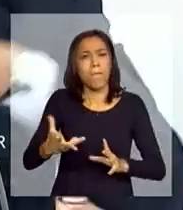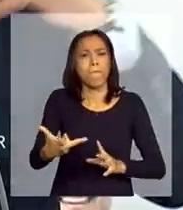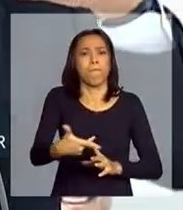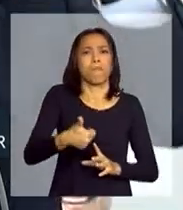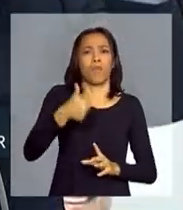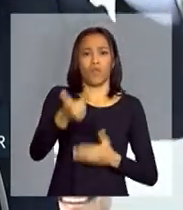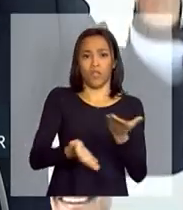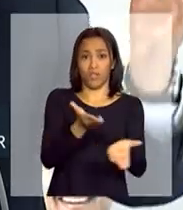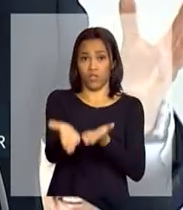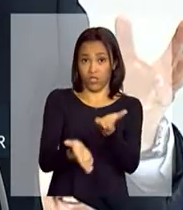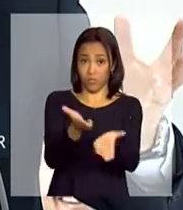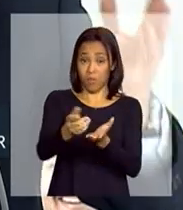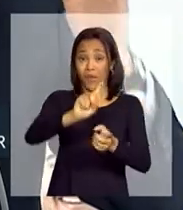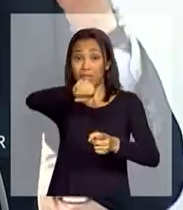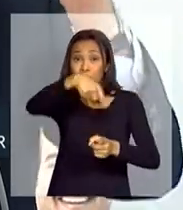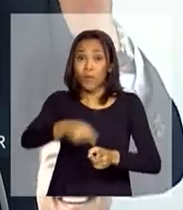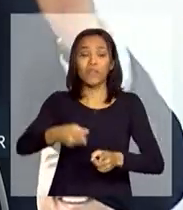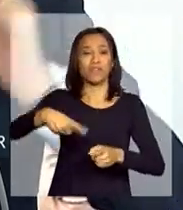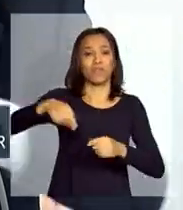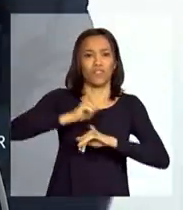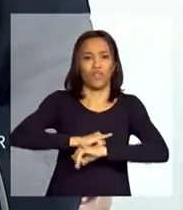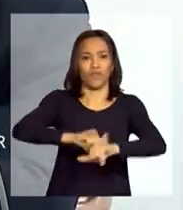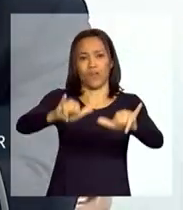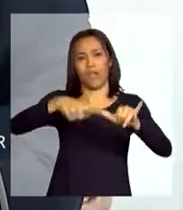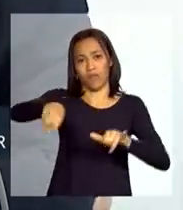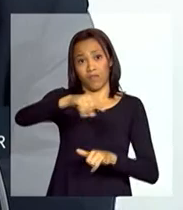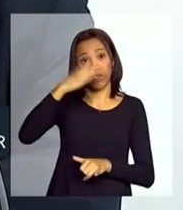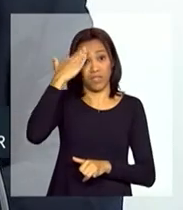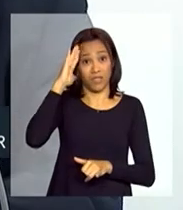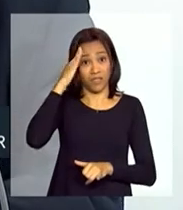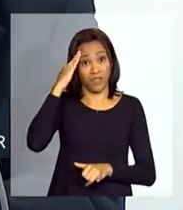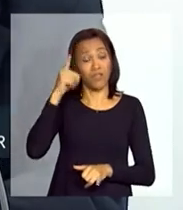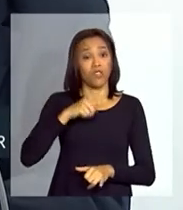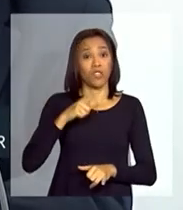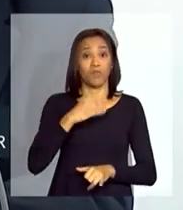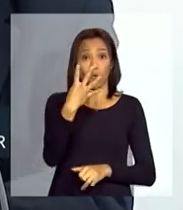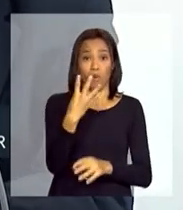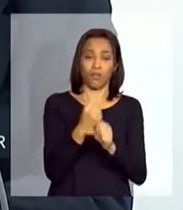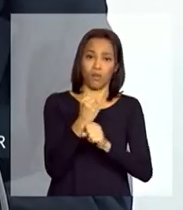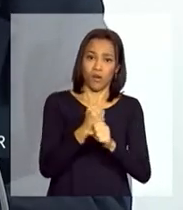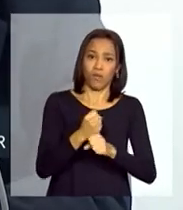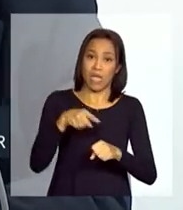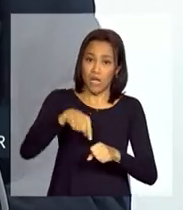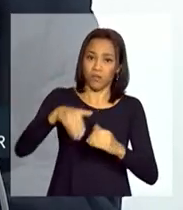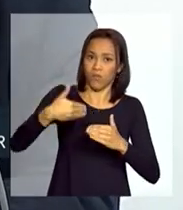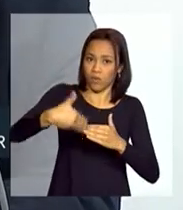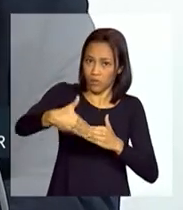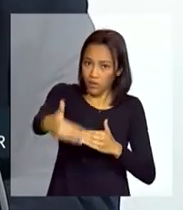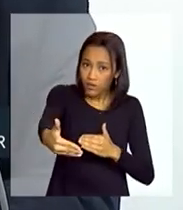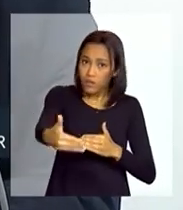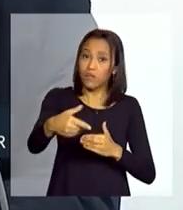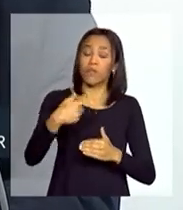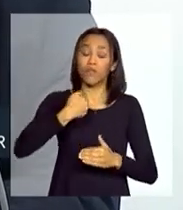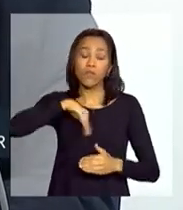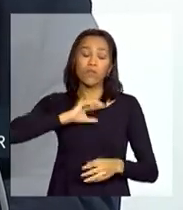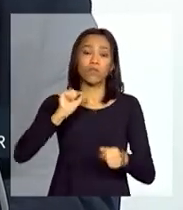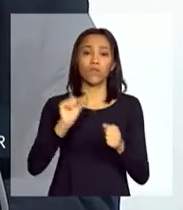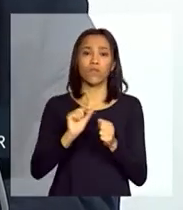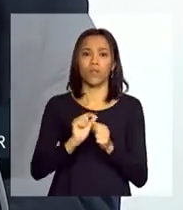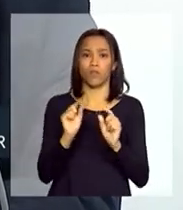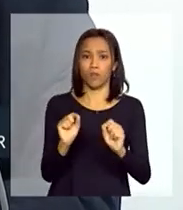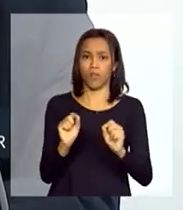universo que demora até as pessoas entenderem como é que funciona temos de três para quatro anos esse processo permanentemente temos feito